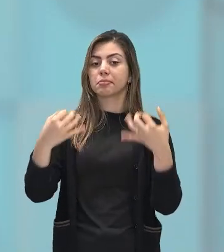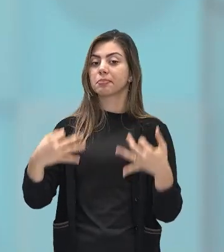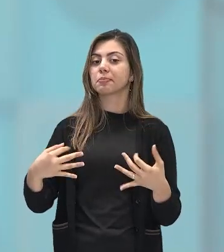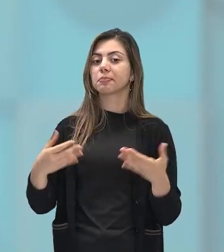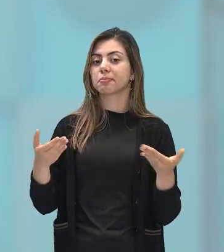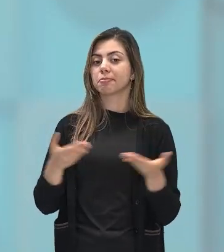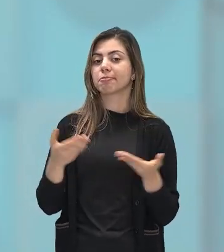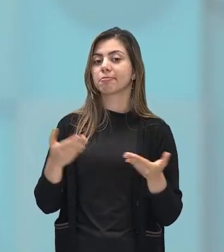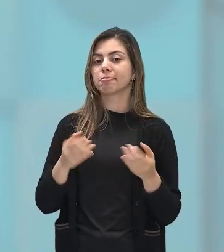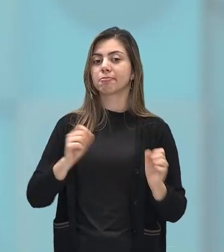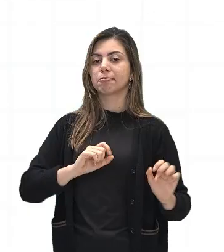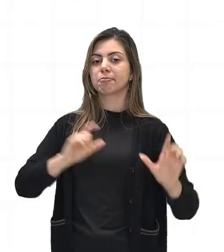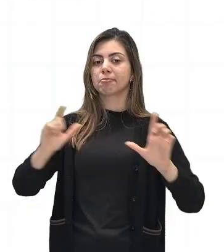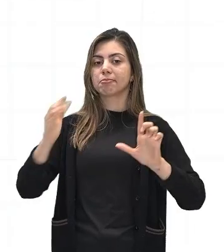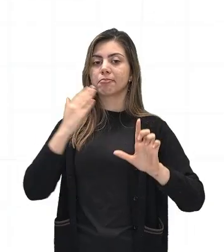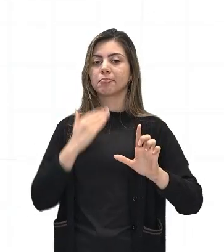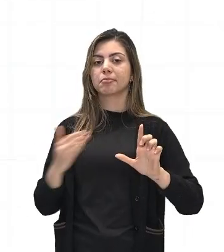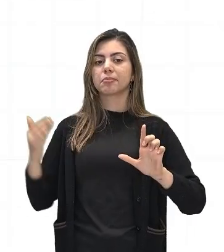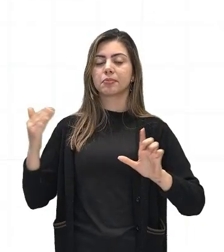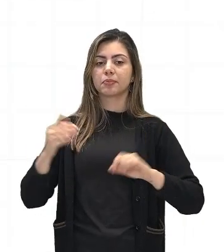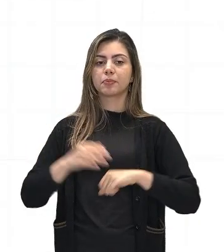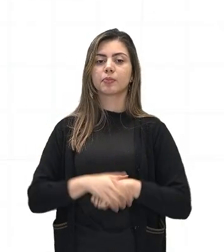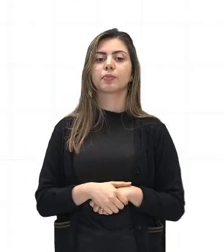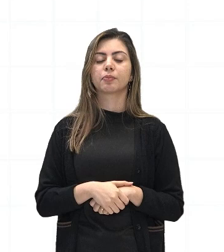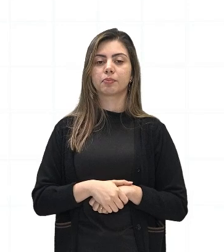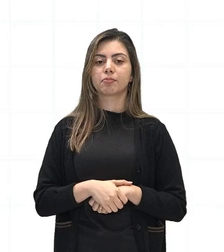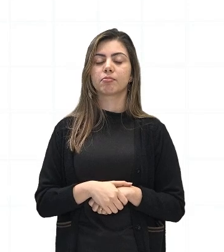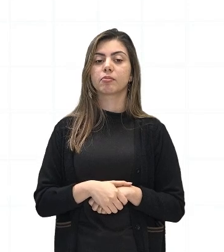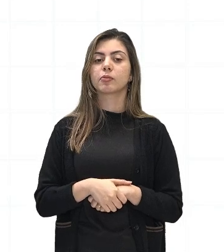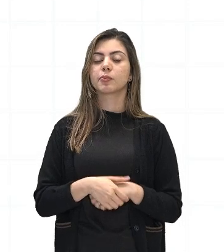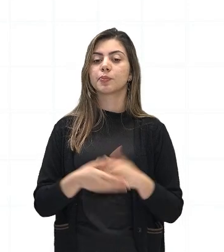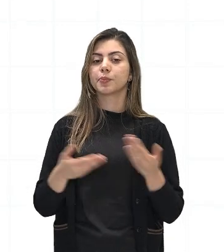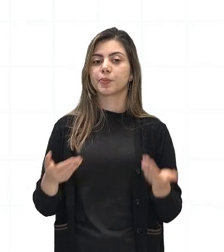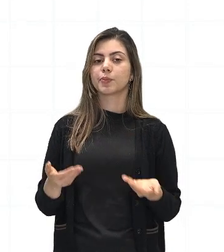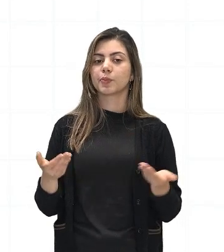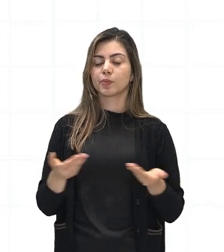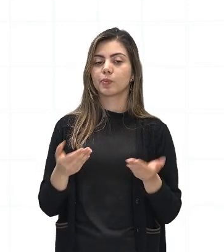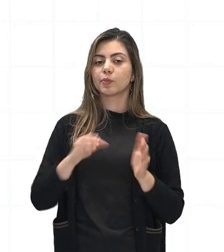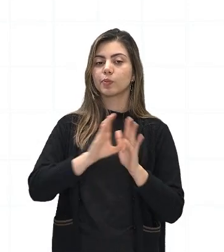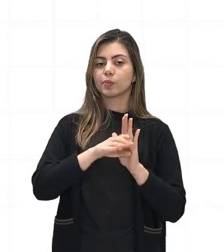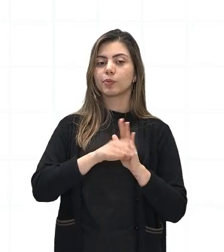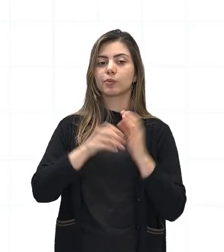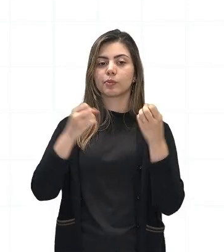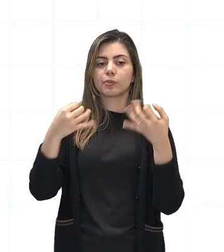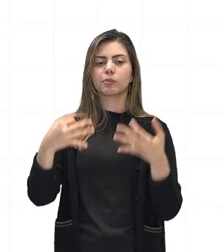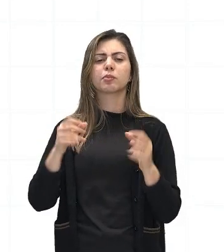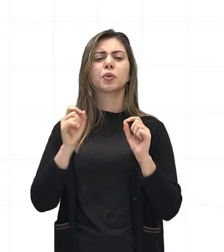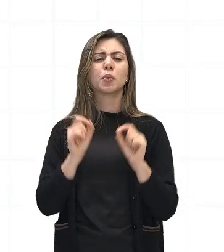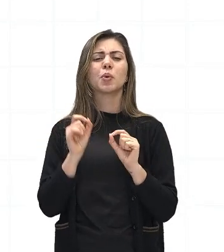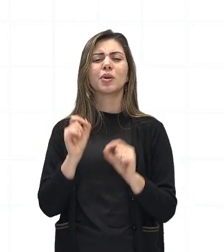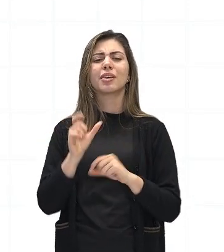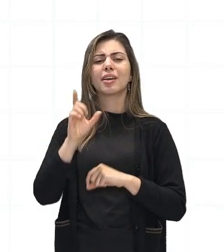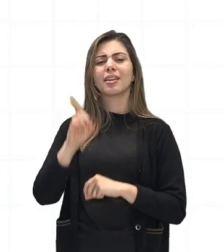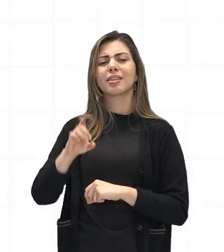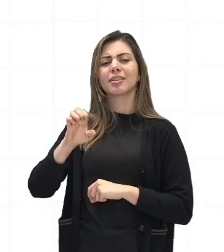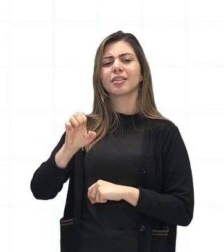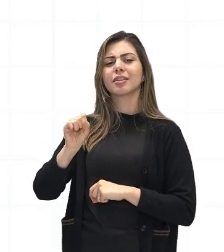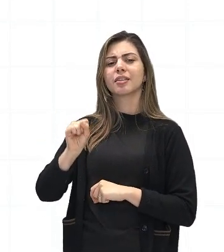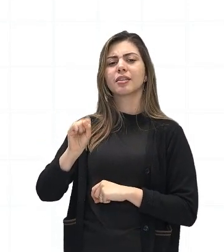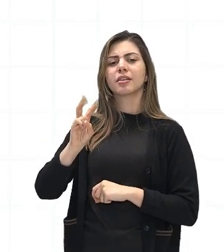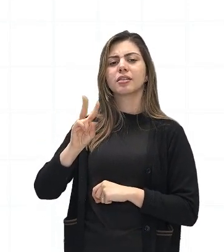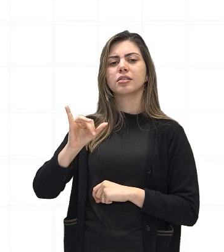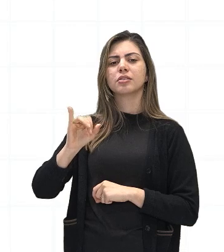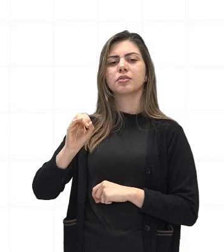vocês aí na cartela. Vamos lá. Bom, então vamos à definição aqui do que são, na verdade,